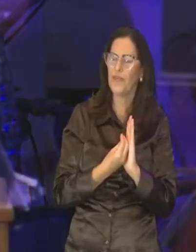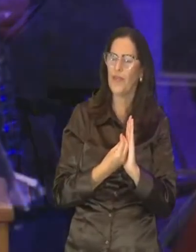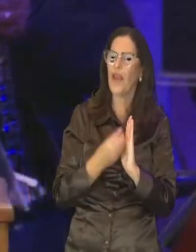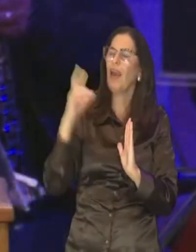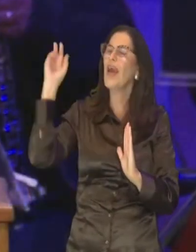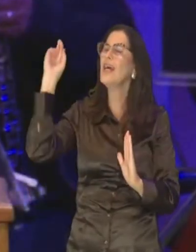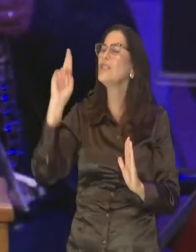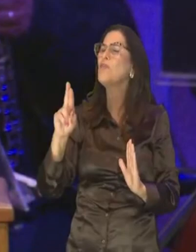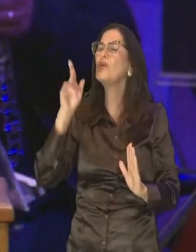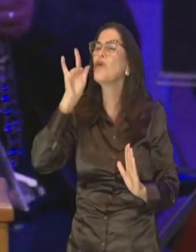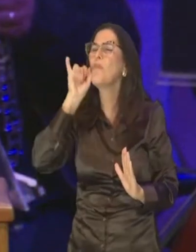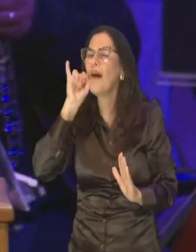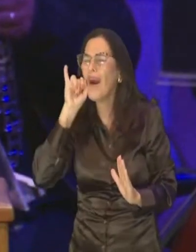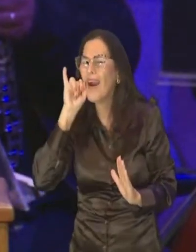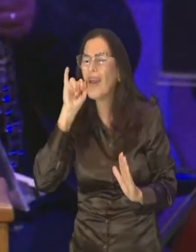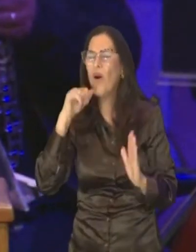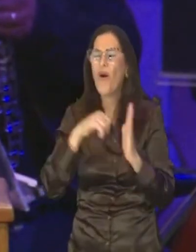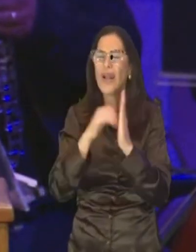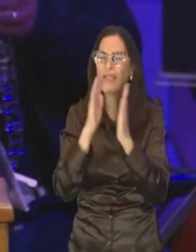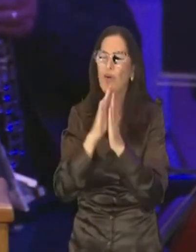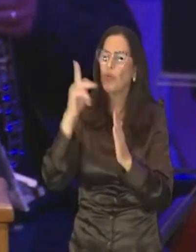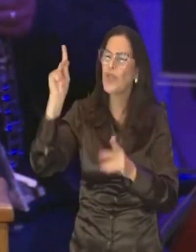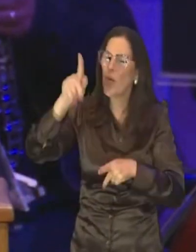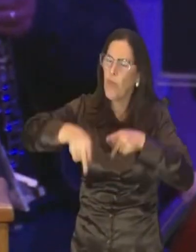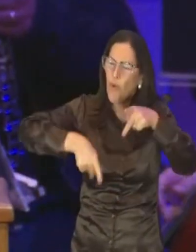Responde, Pai, as orações do Teu povo.